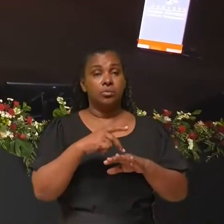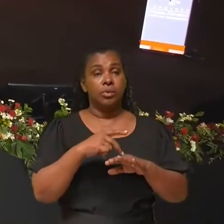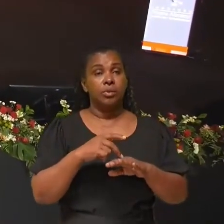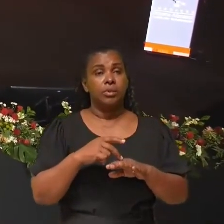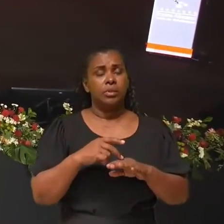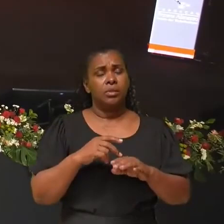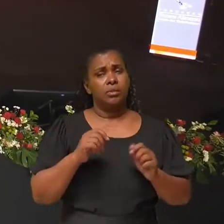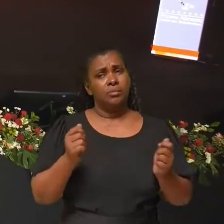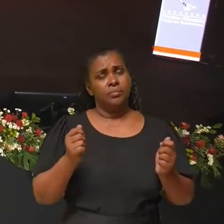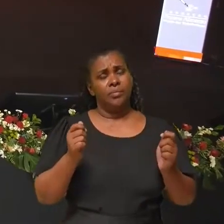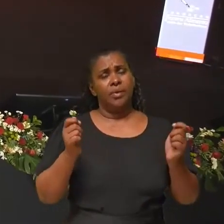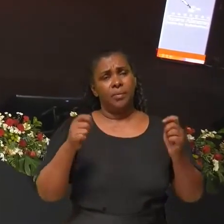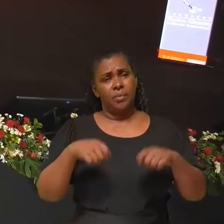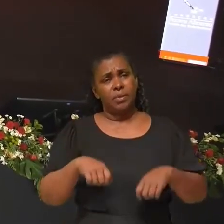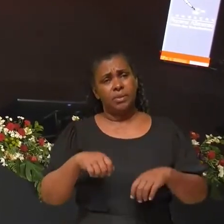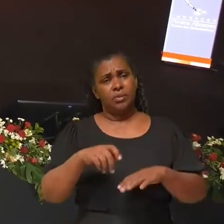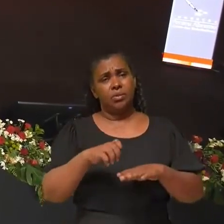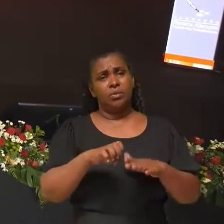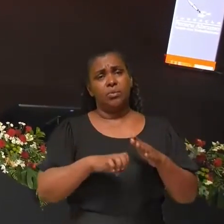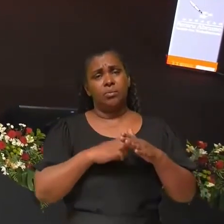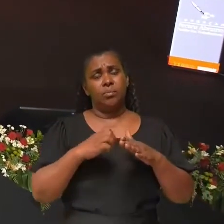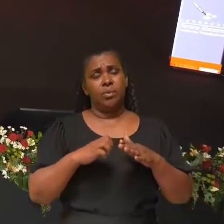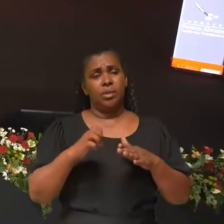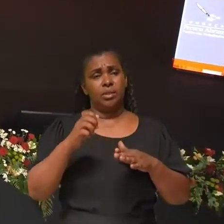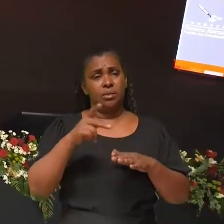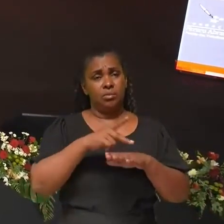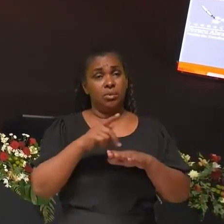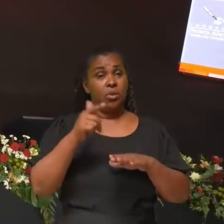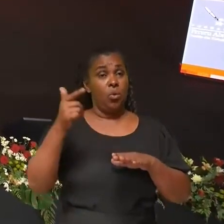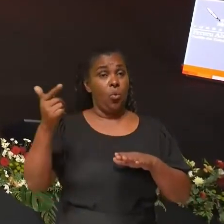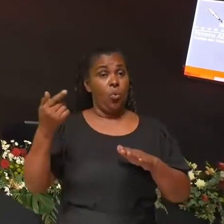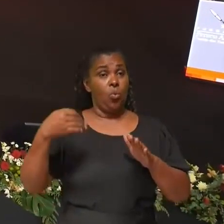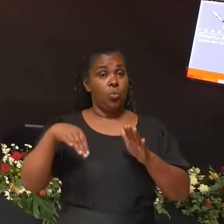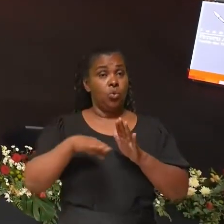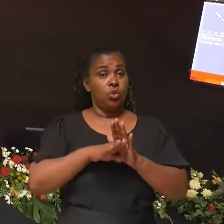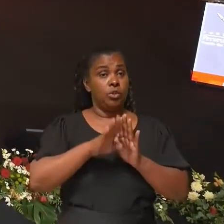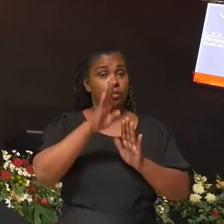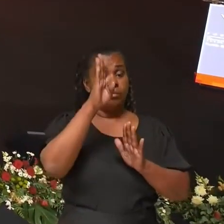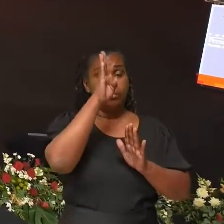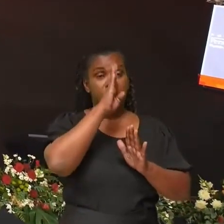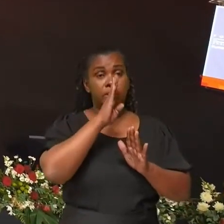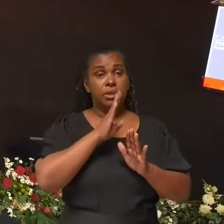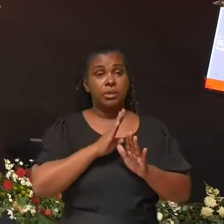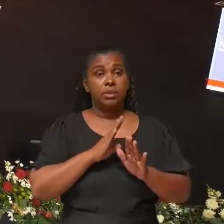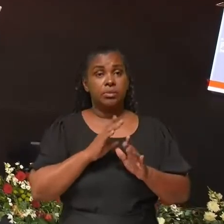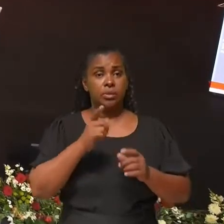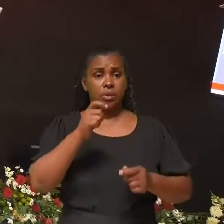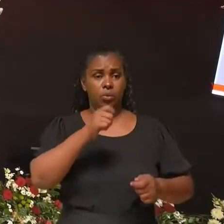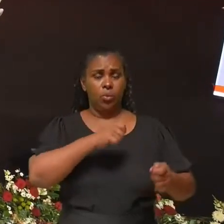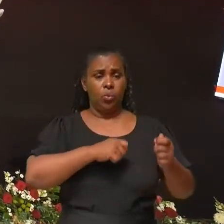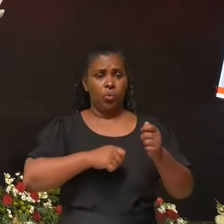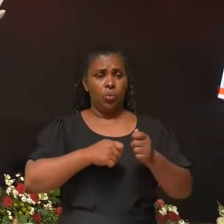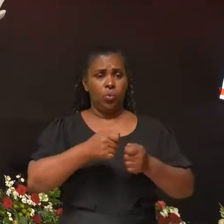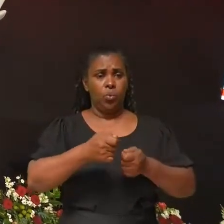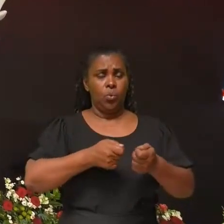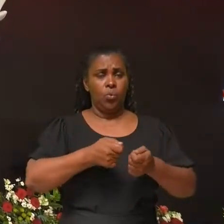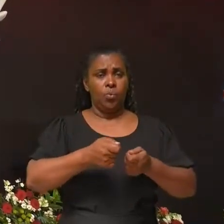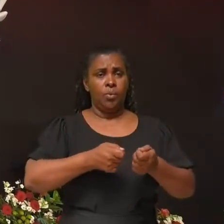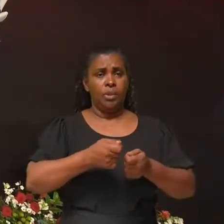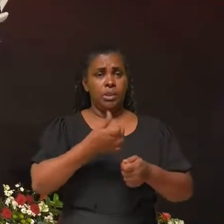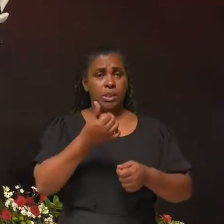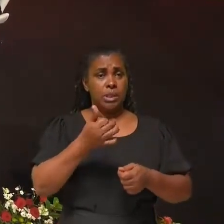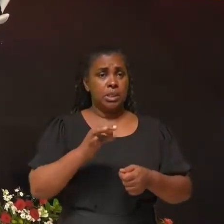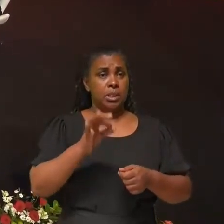chegue no Brasil, né, e que tenha aí domínio de 60%, por exemplo, de um